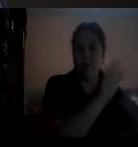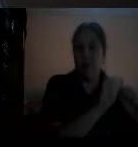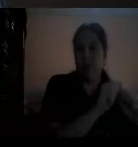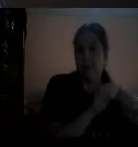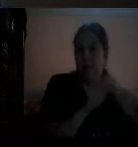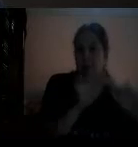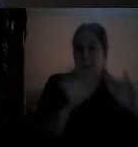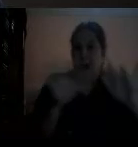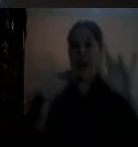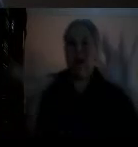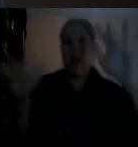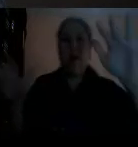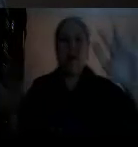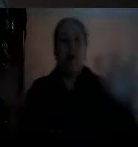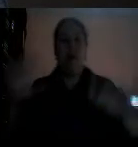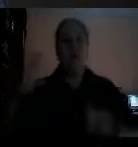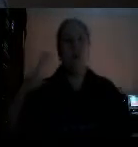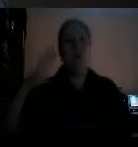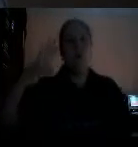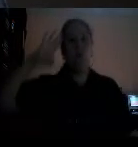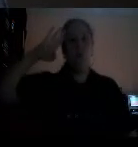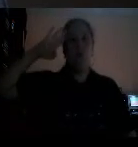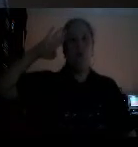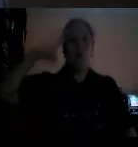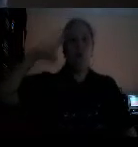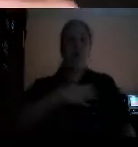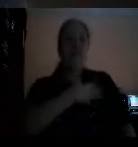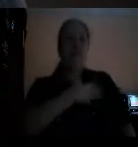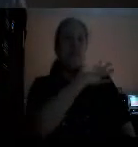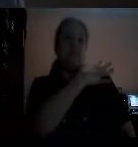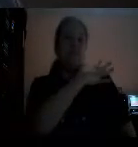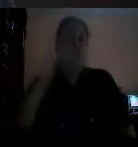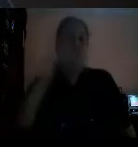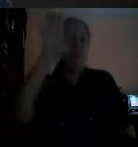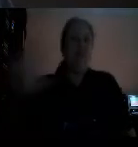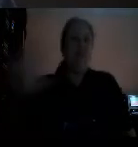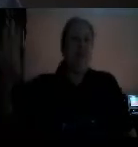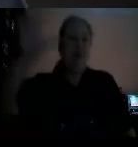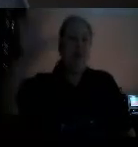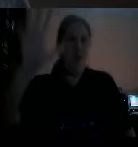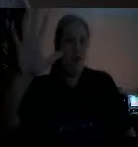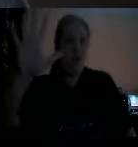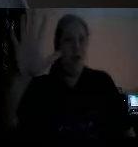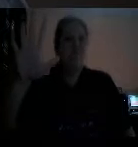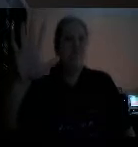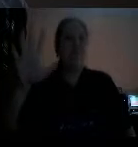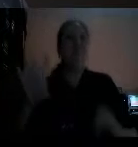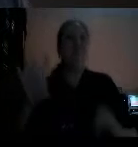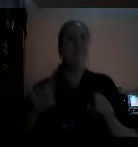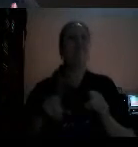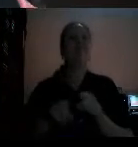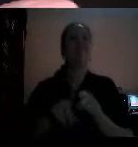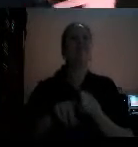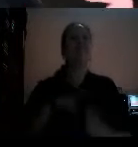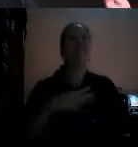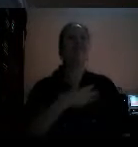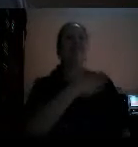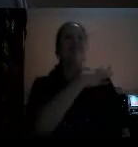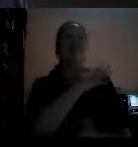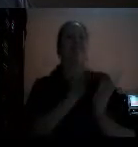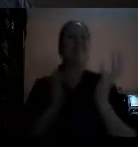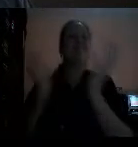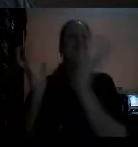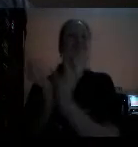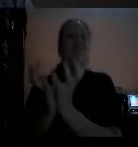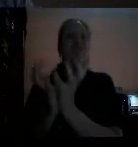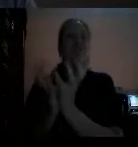sobre a região da Europa e a outra sobre a região do Pacífico, criando um sistema de camadas de defesa. Então, antes